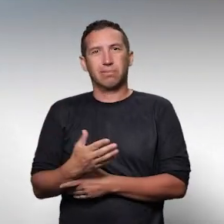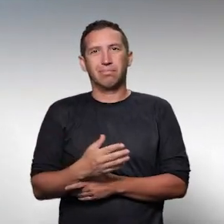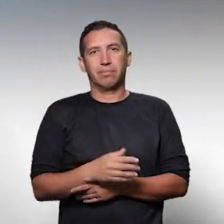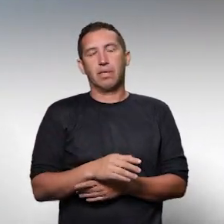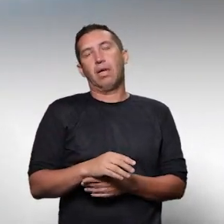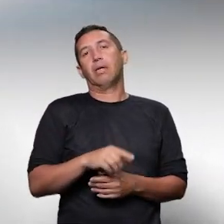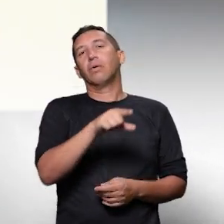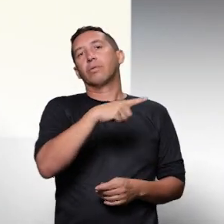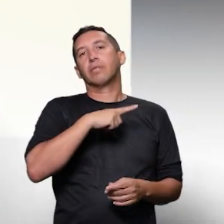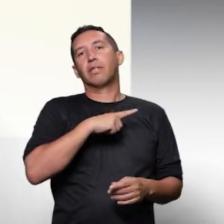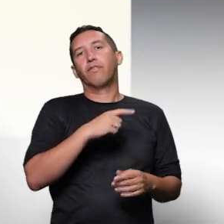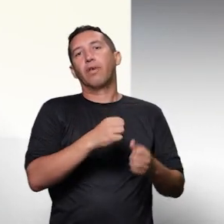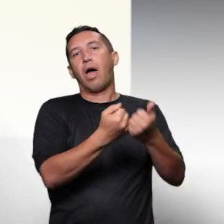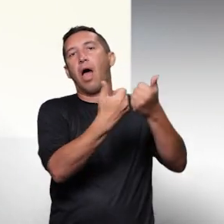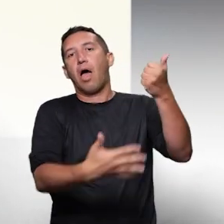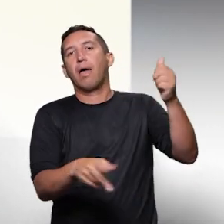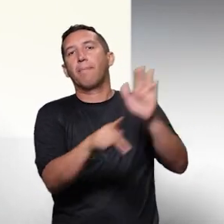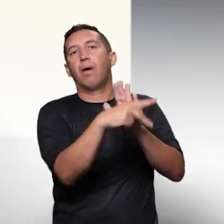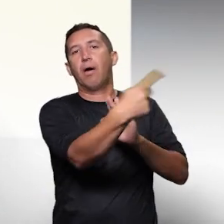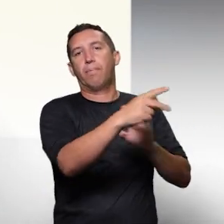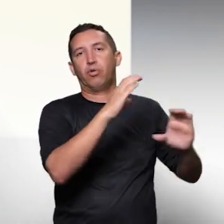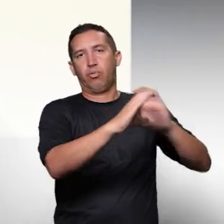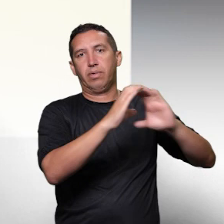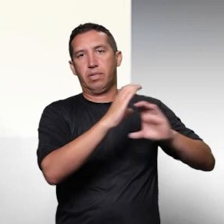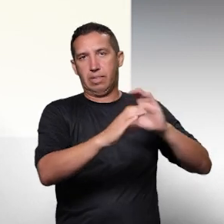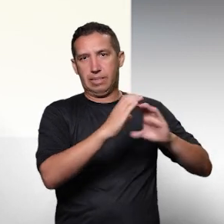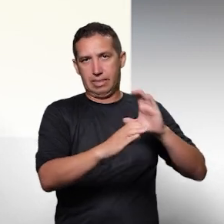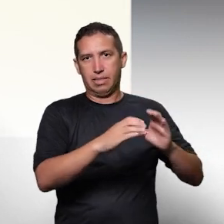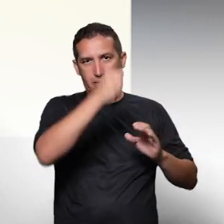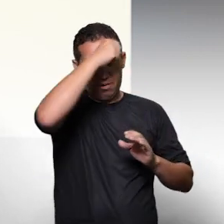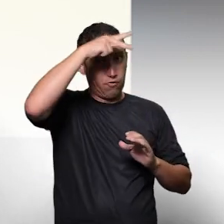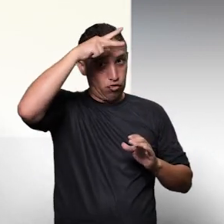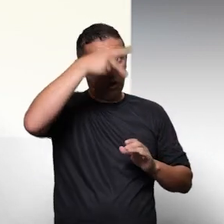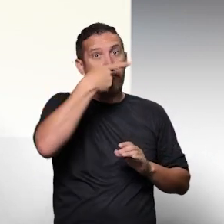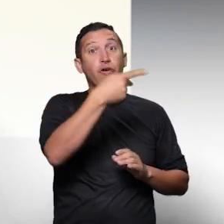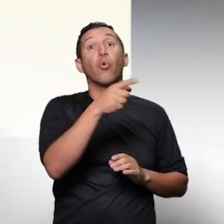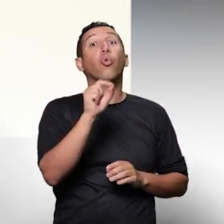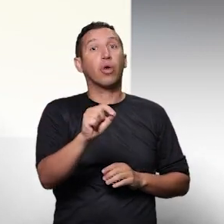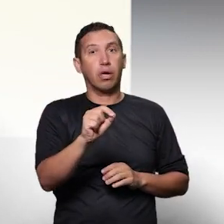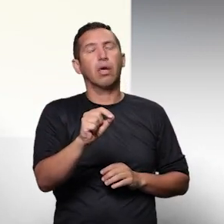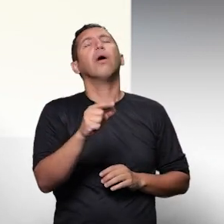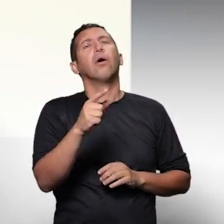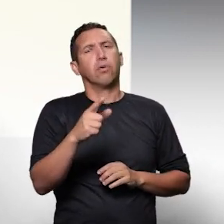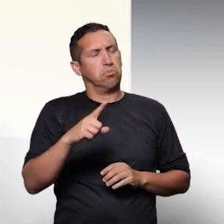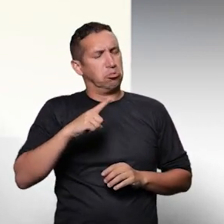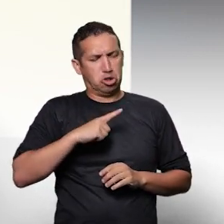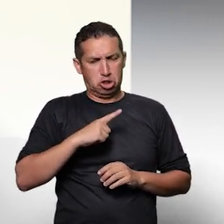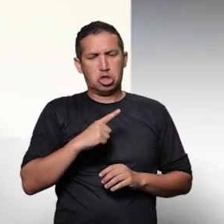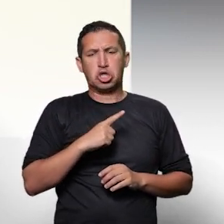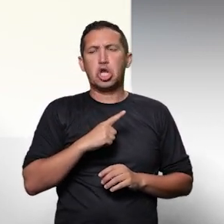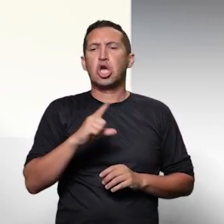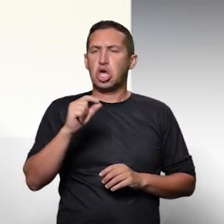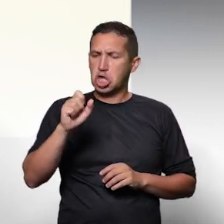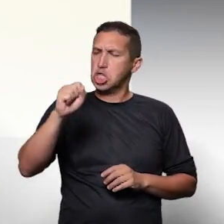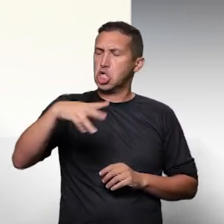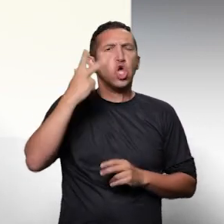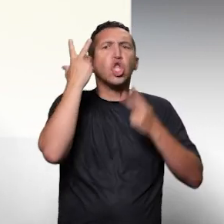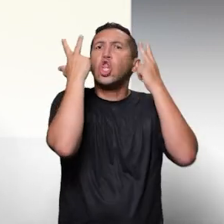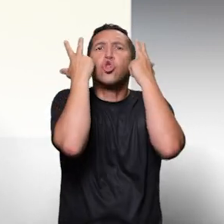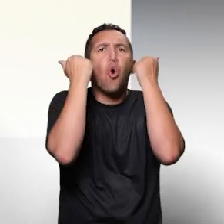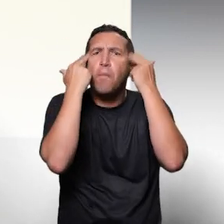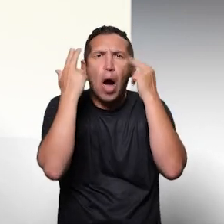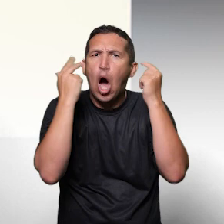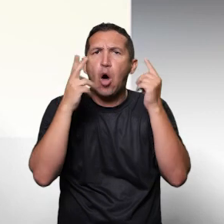comunicação da Secretaria Municipal de Saúde de Belém asma o órgão afirma que o fornecimento do medicamento está regular